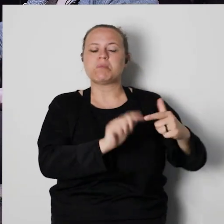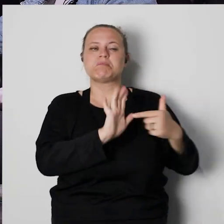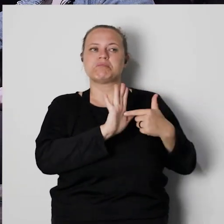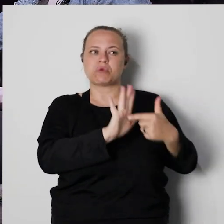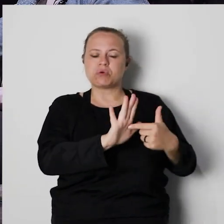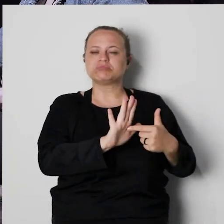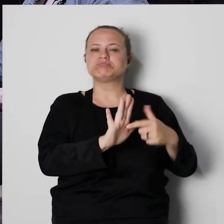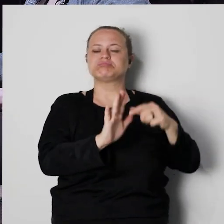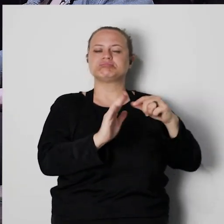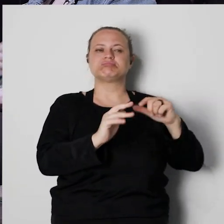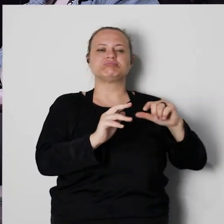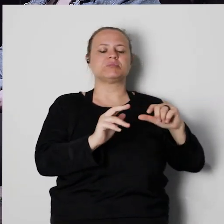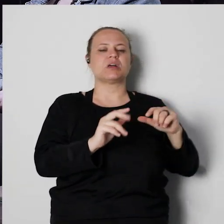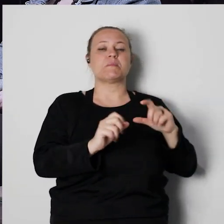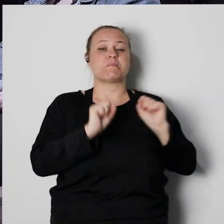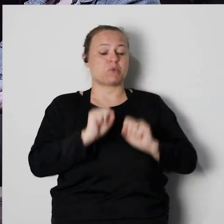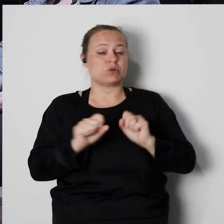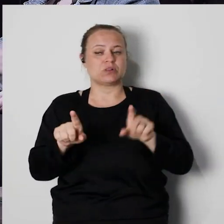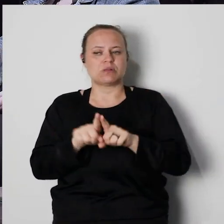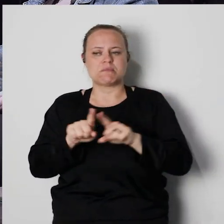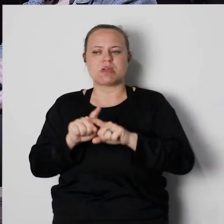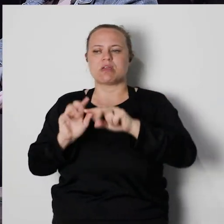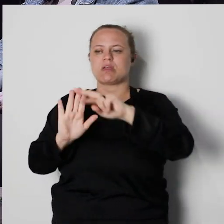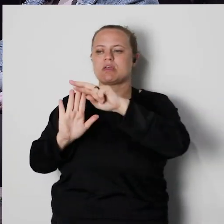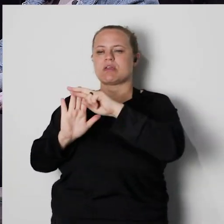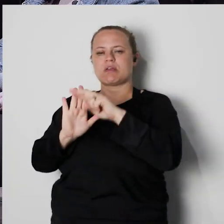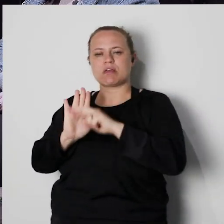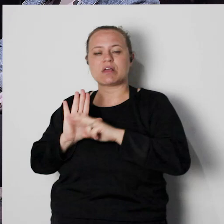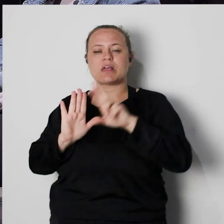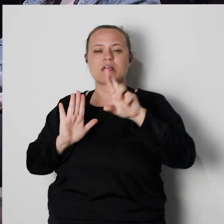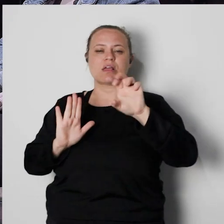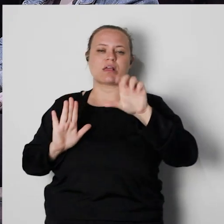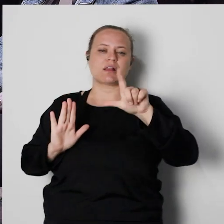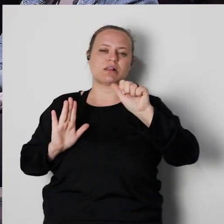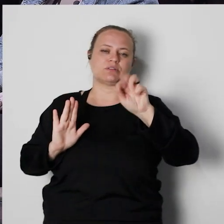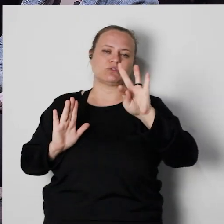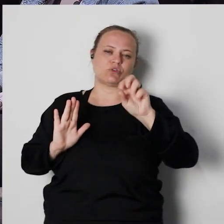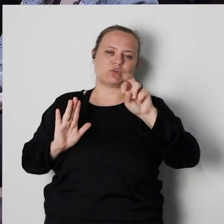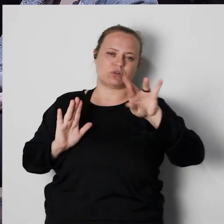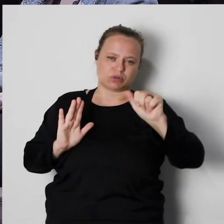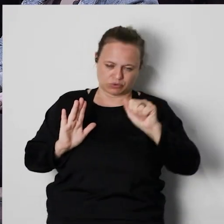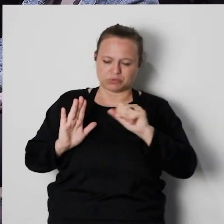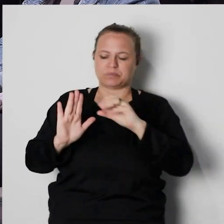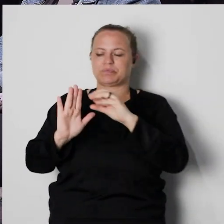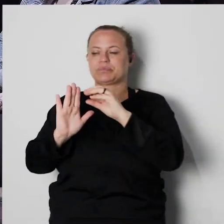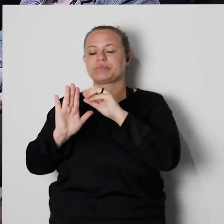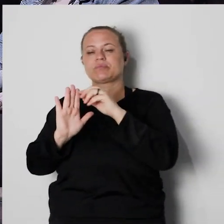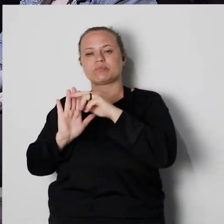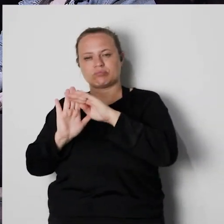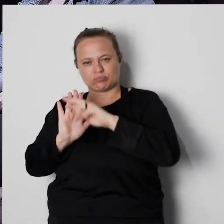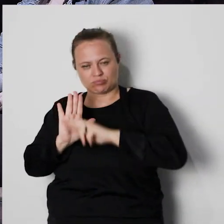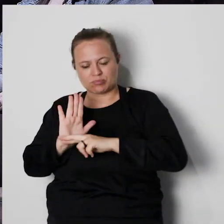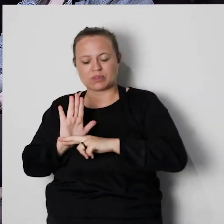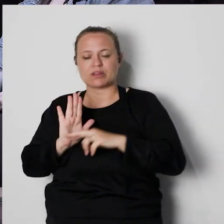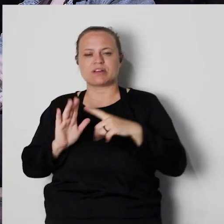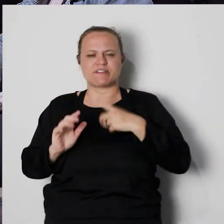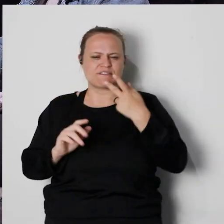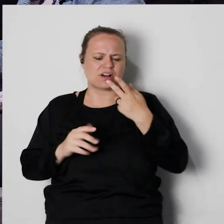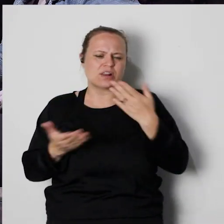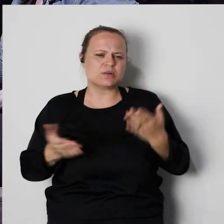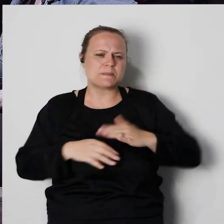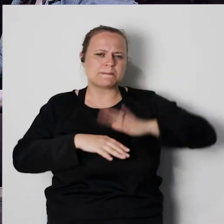o reconhecimento da sua trajetória, né? A gente teve aqui um edital de trajetória estadual, por exemplo, né? Outra parte podia